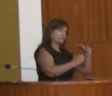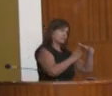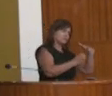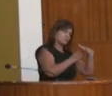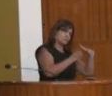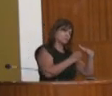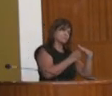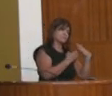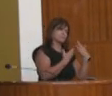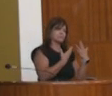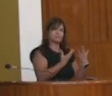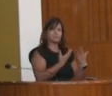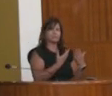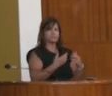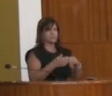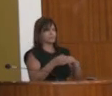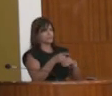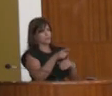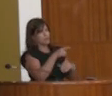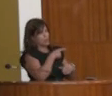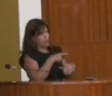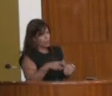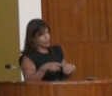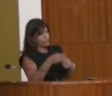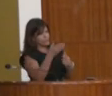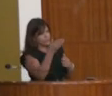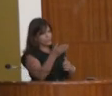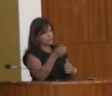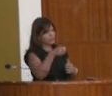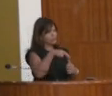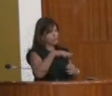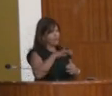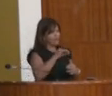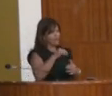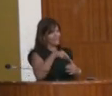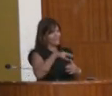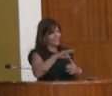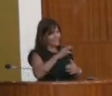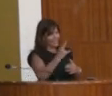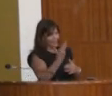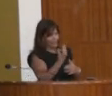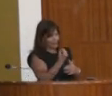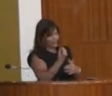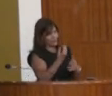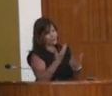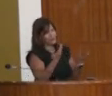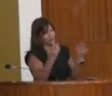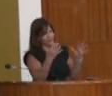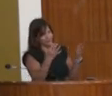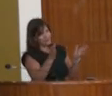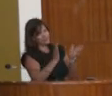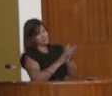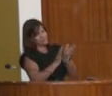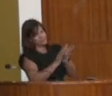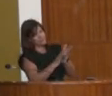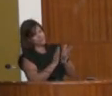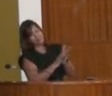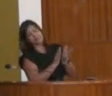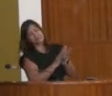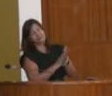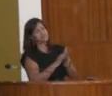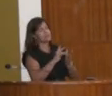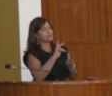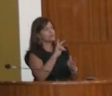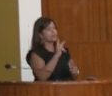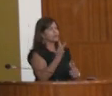trabalho. Quero cumprimentar o presidente da associação, o Marquinhos, eu cumprimento todas as presidências, cumprimentar o senhor